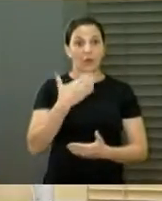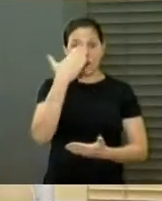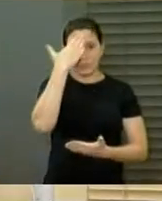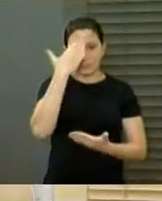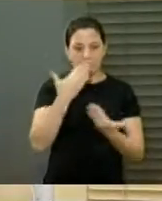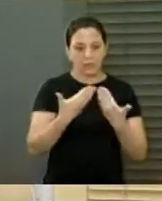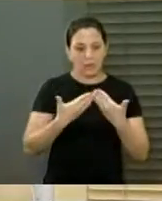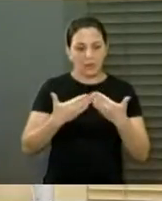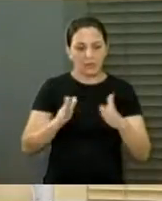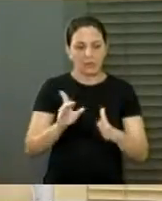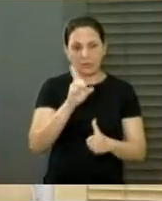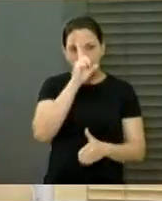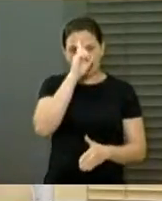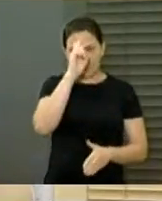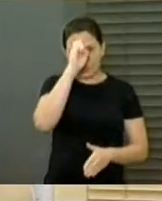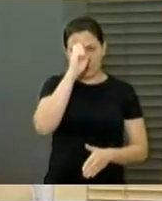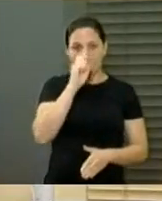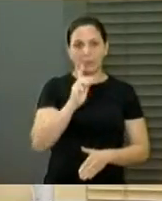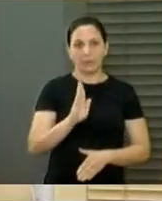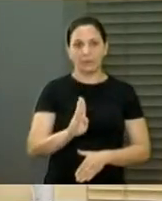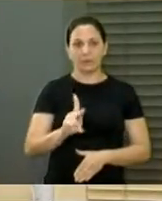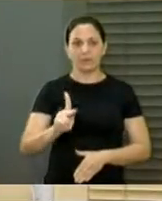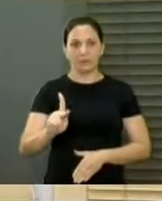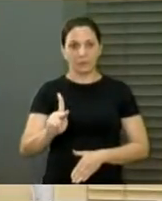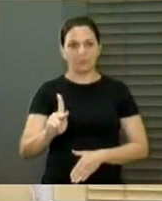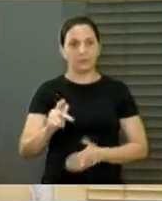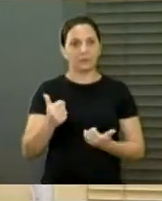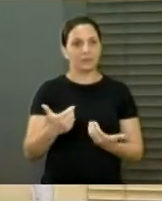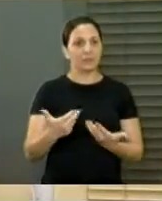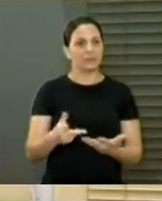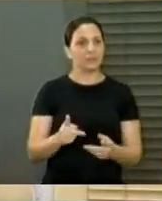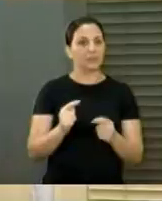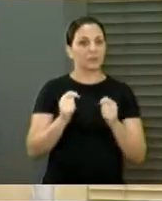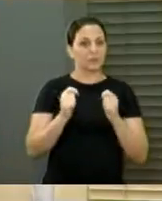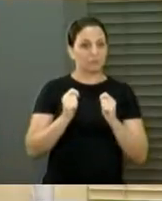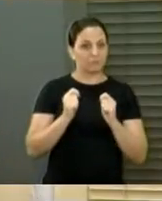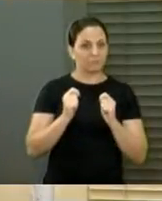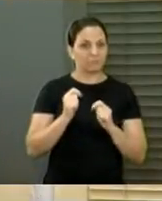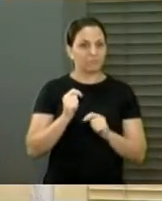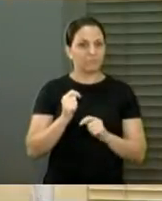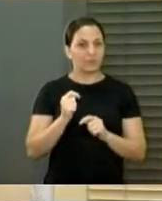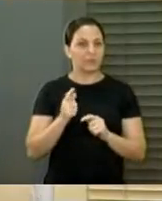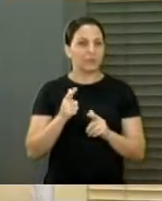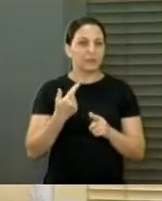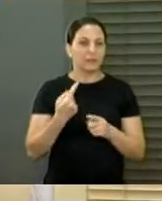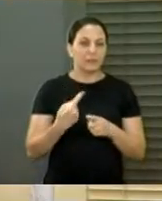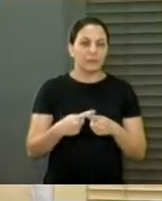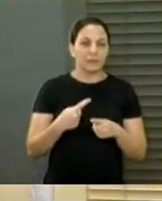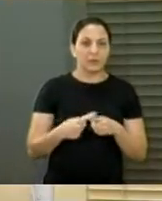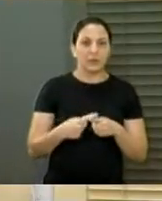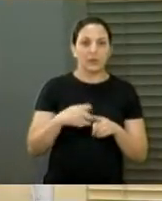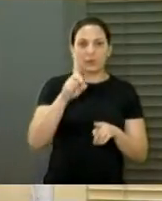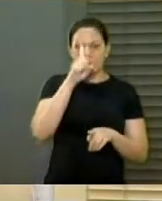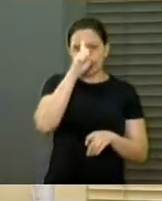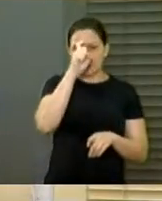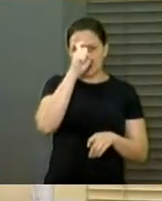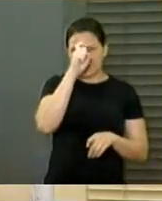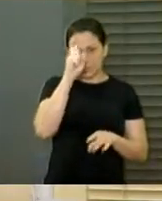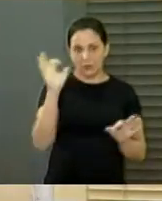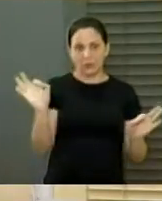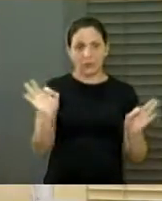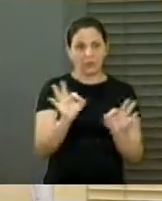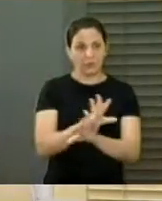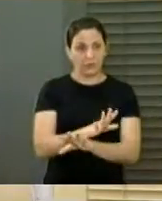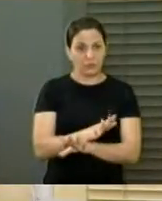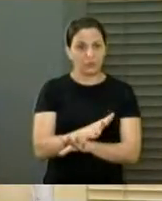é preciso que haja a compreensão que estamos falando de um hospital que encerrou as suas atividades, sendo um hospital